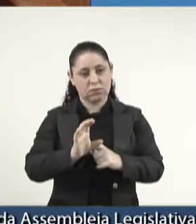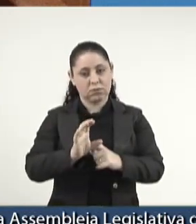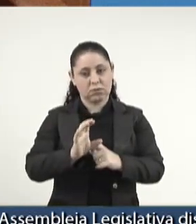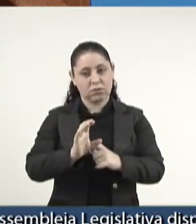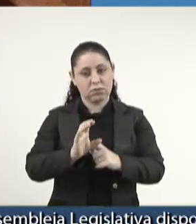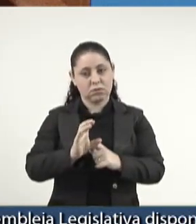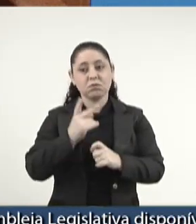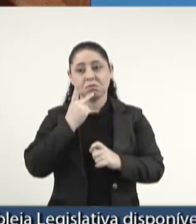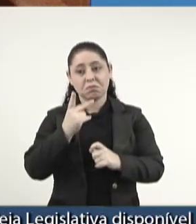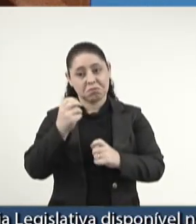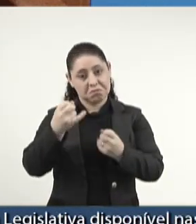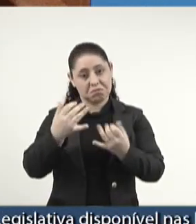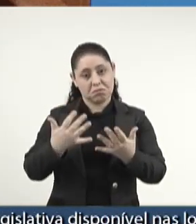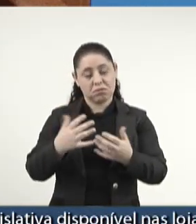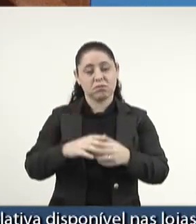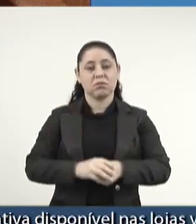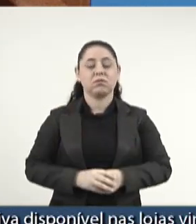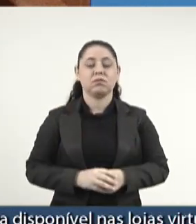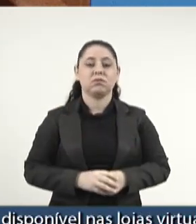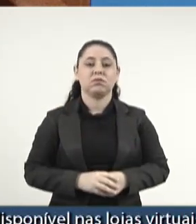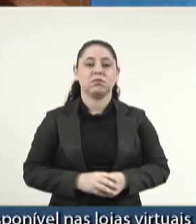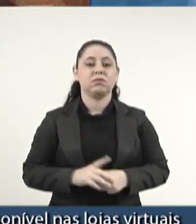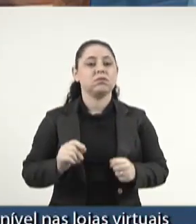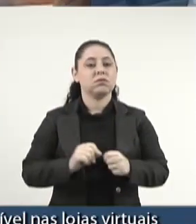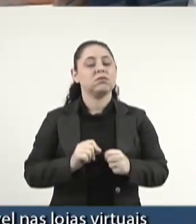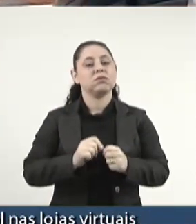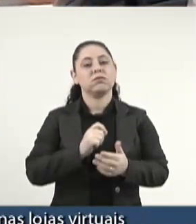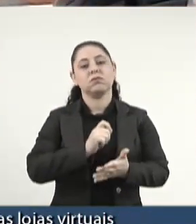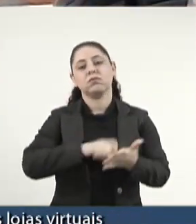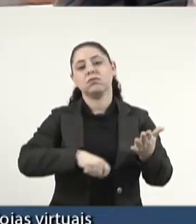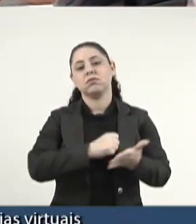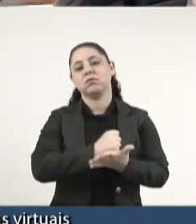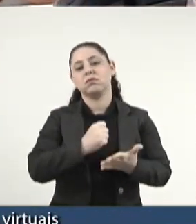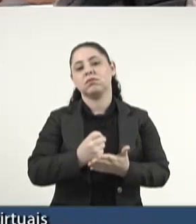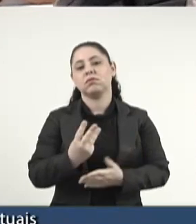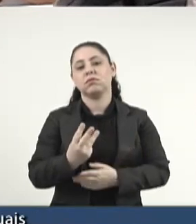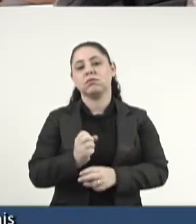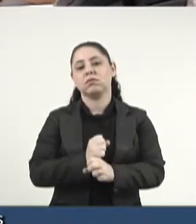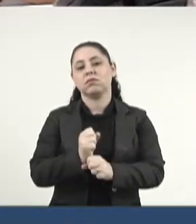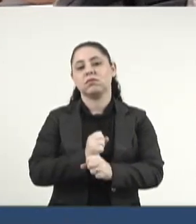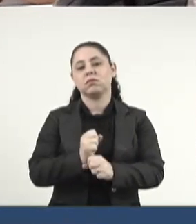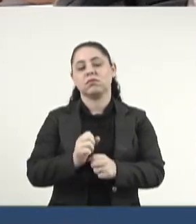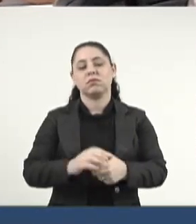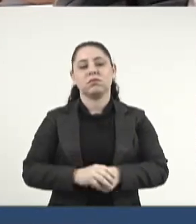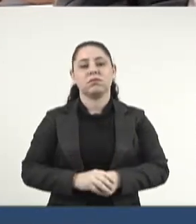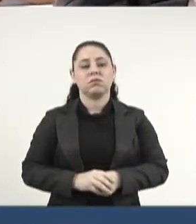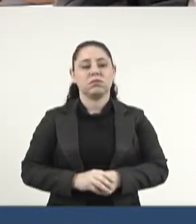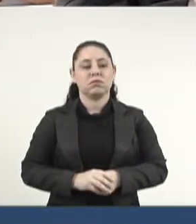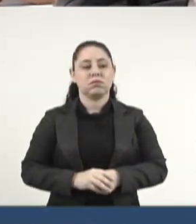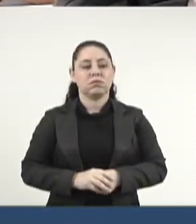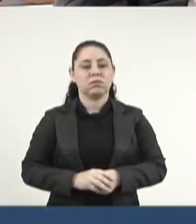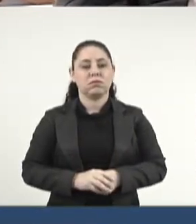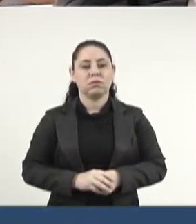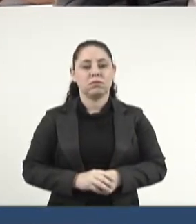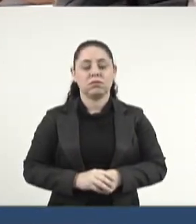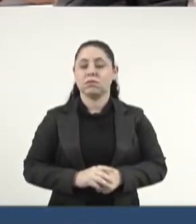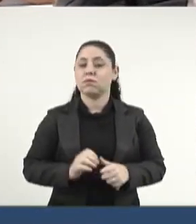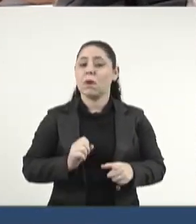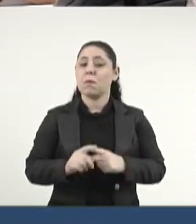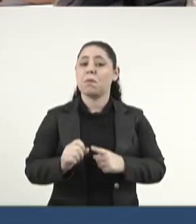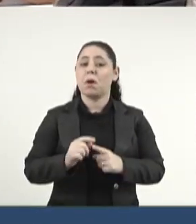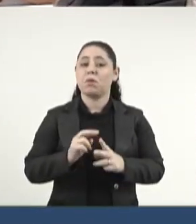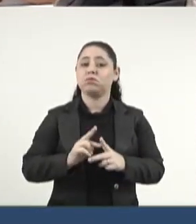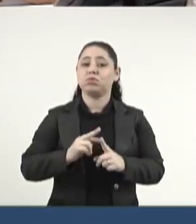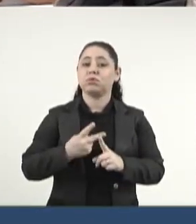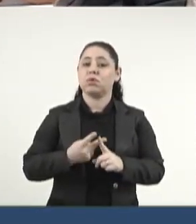o que consta nos autos, fez um contrato de 3 anos, num valor de mensalidade, dobrou